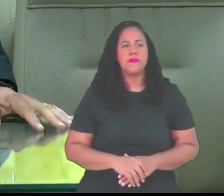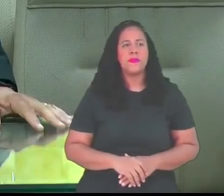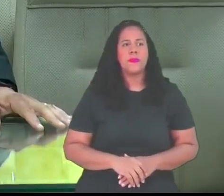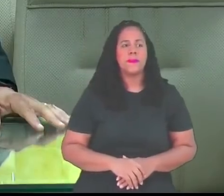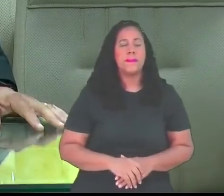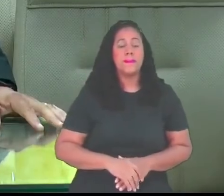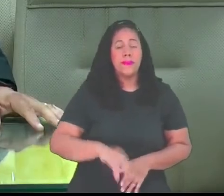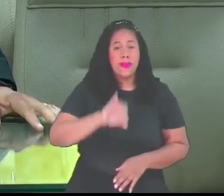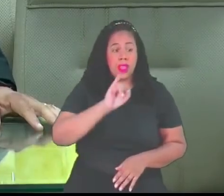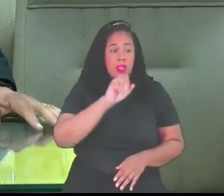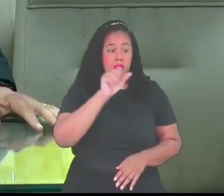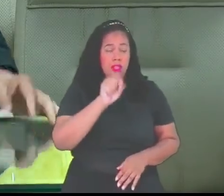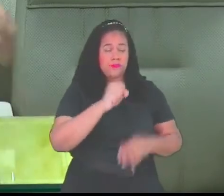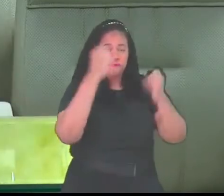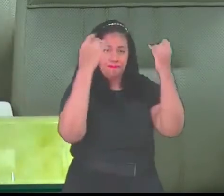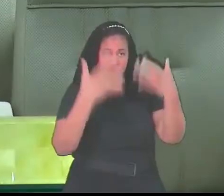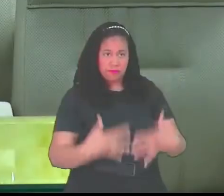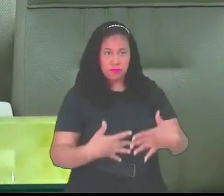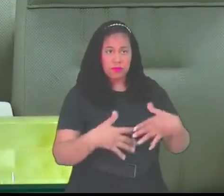Isaías disse: